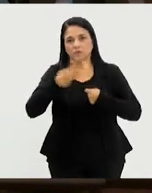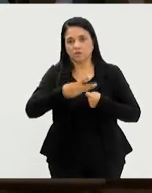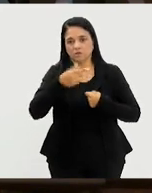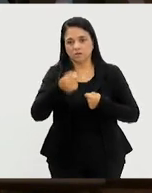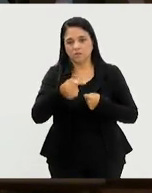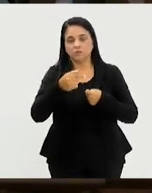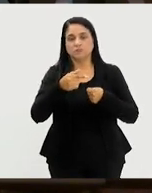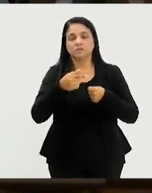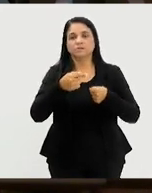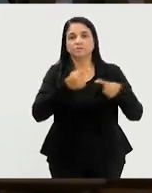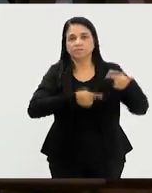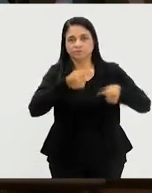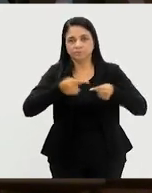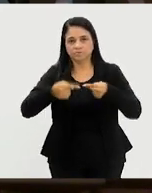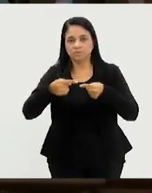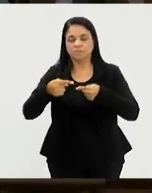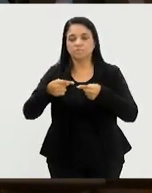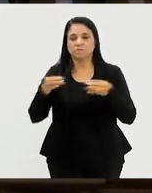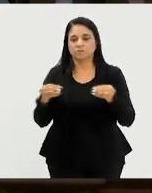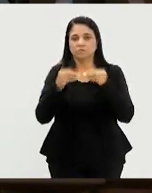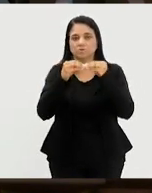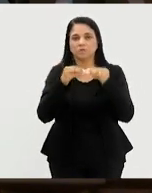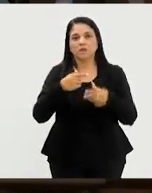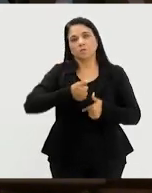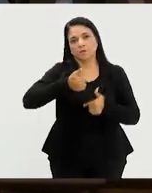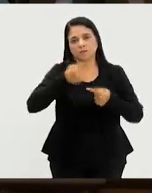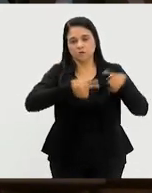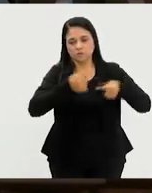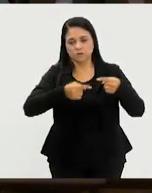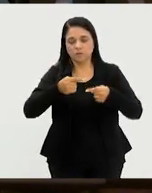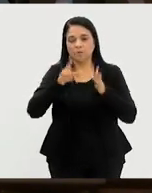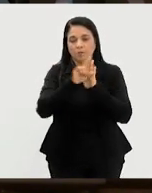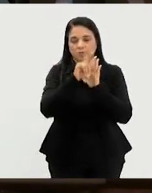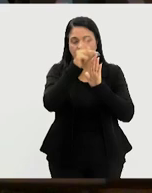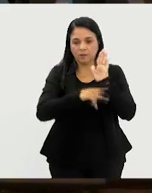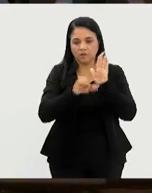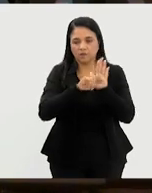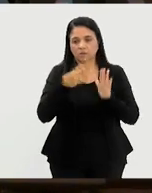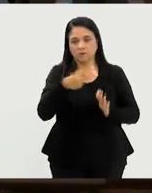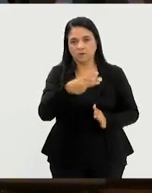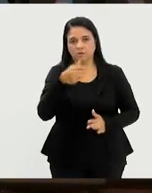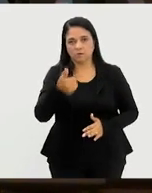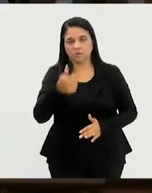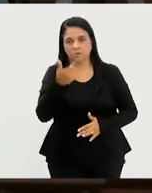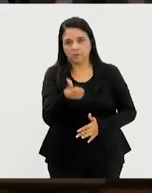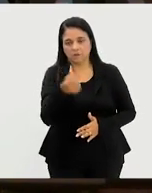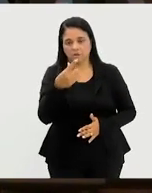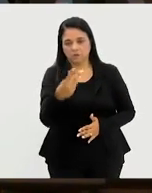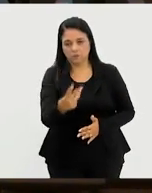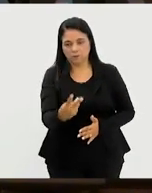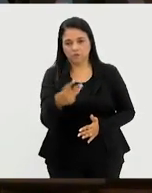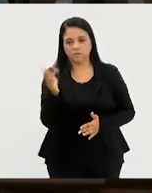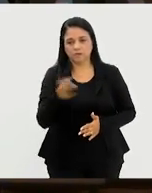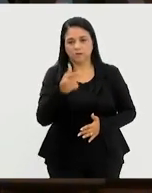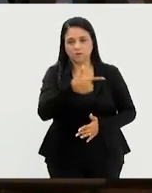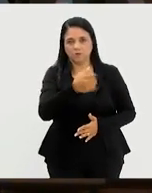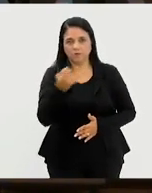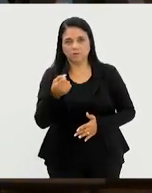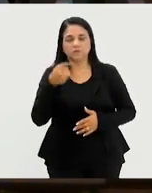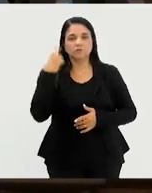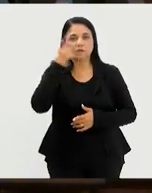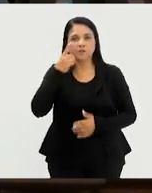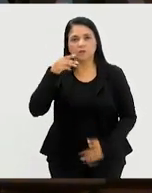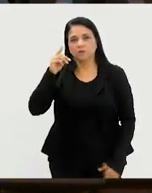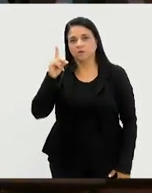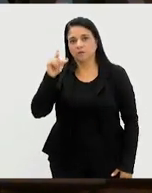ordinária em votação em primeira discussão projeto de lei número 3126 de2020 de autoria Deputado Daniel liberon